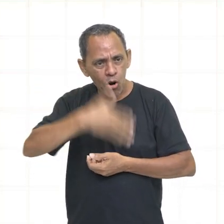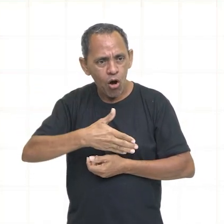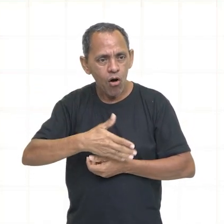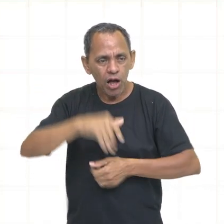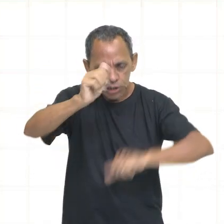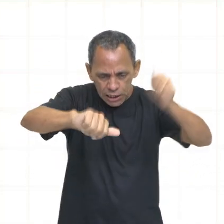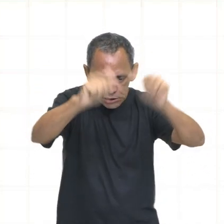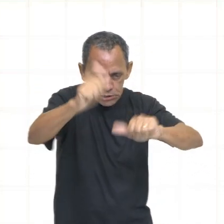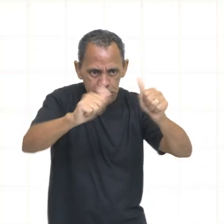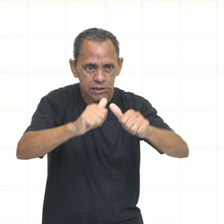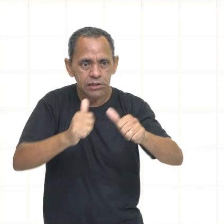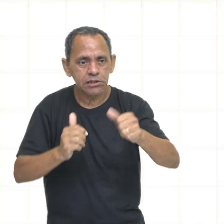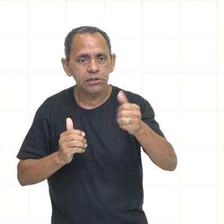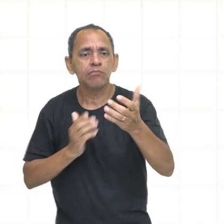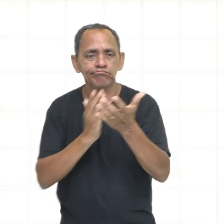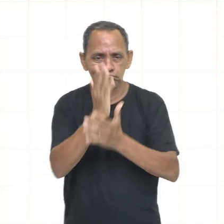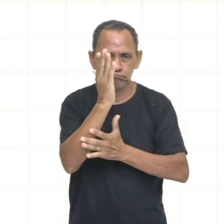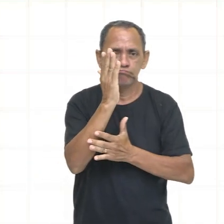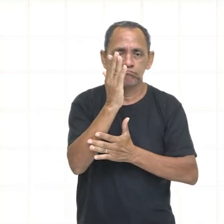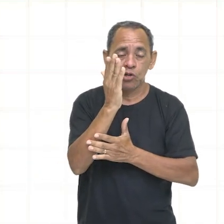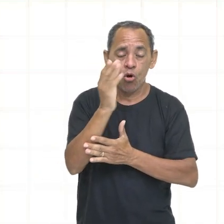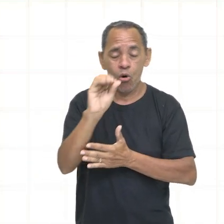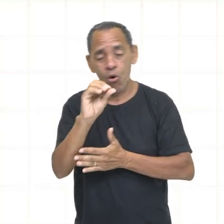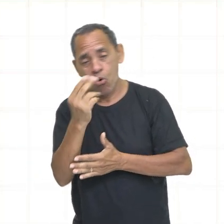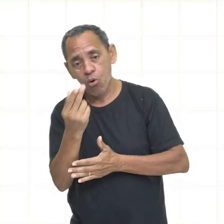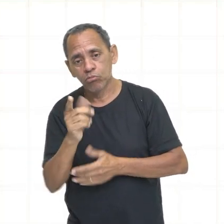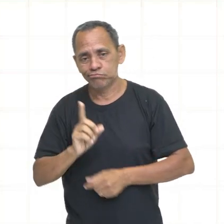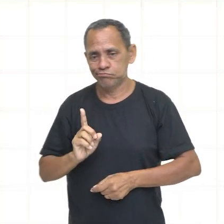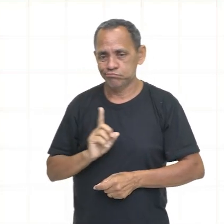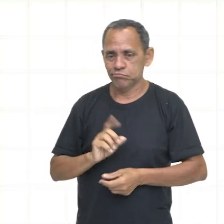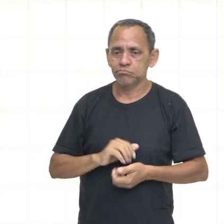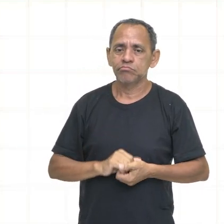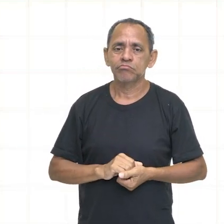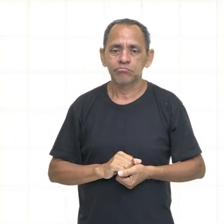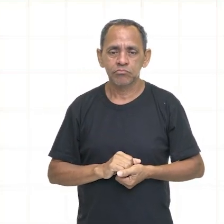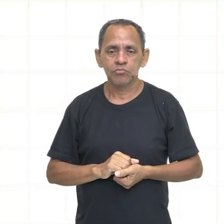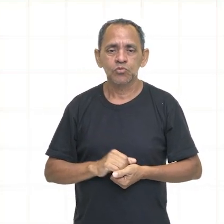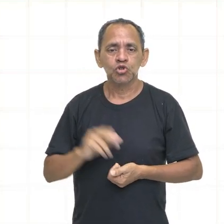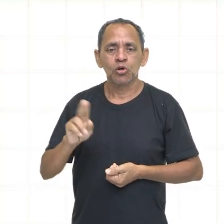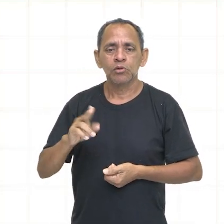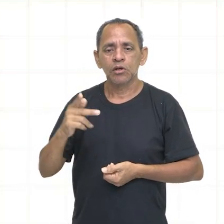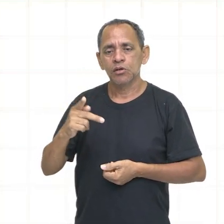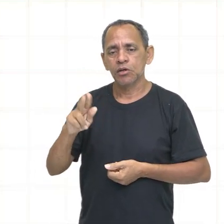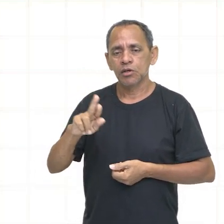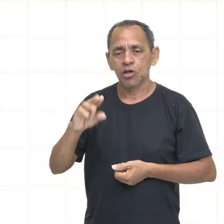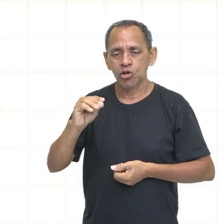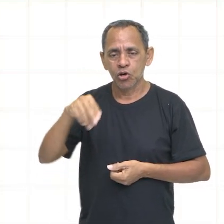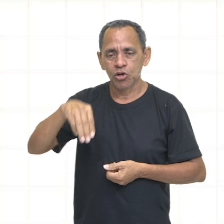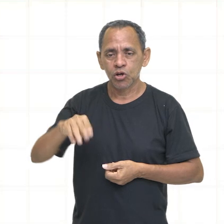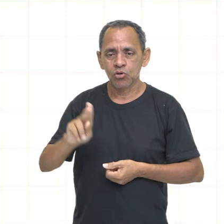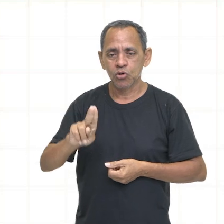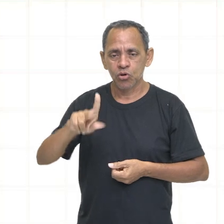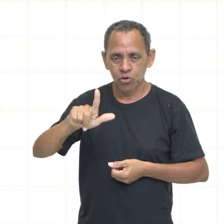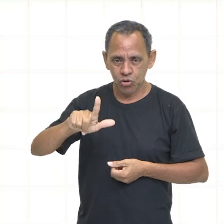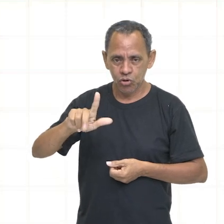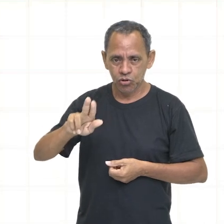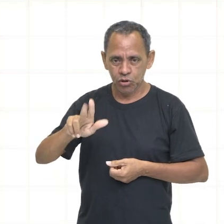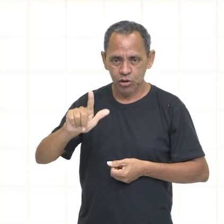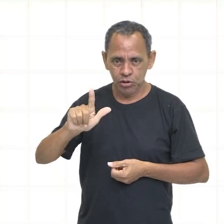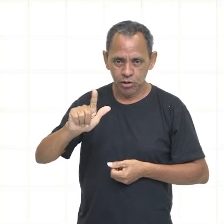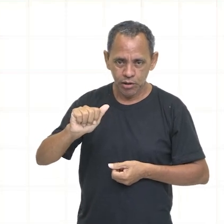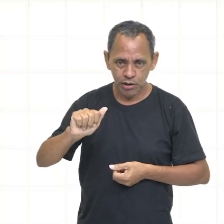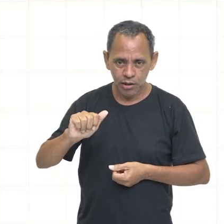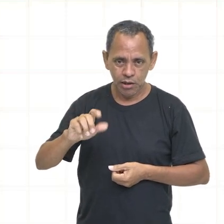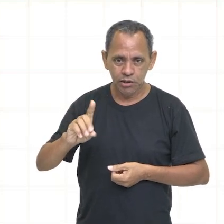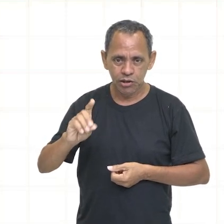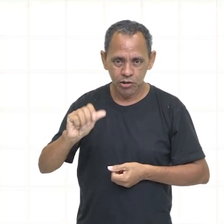a gente costuma dizer que essa Constituição ela foi promulgada. Quando uma Constituição ela é